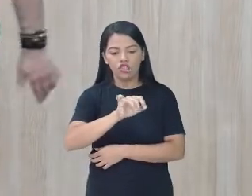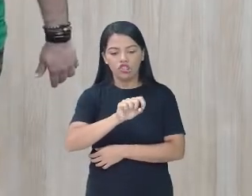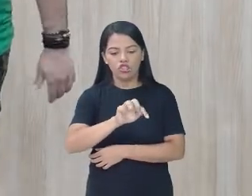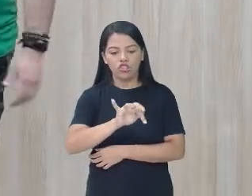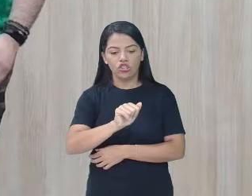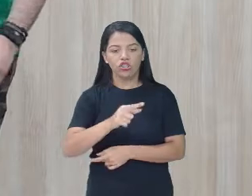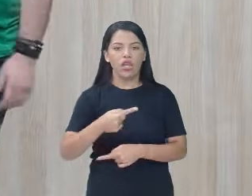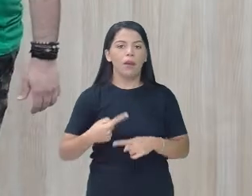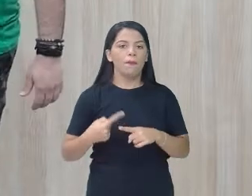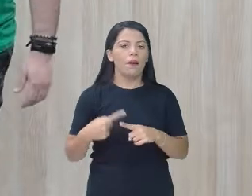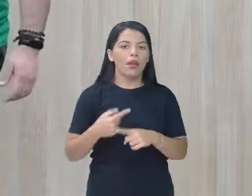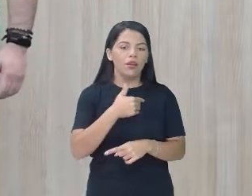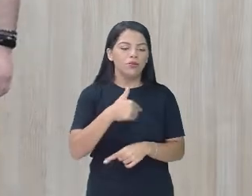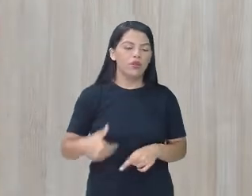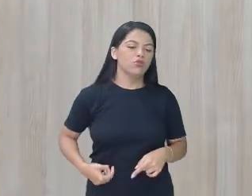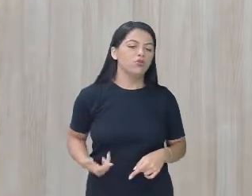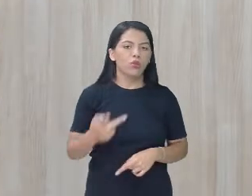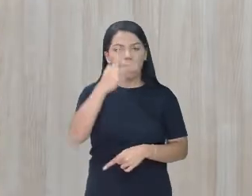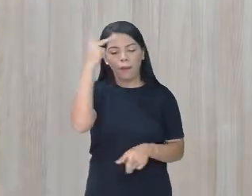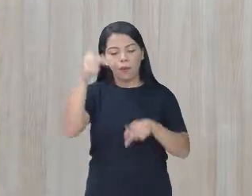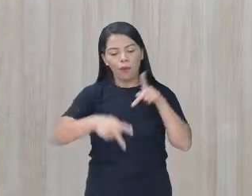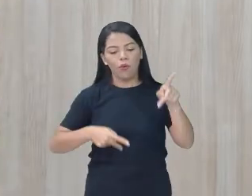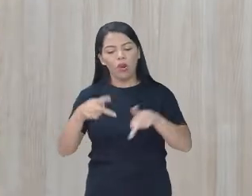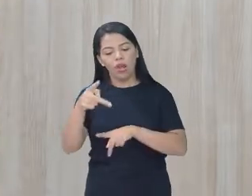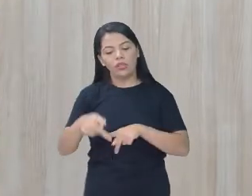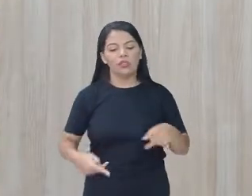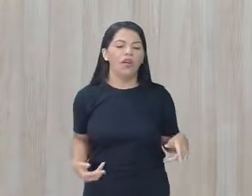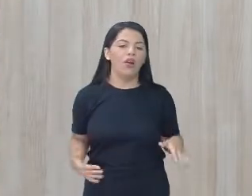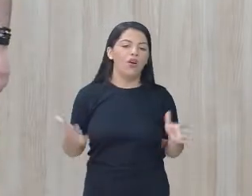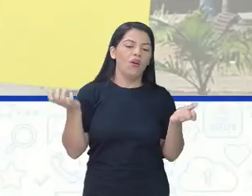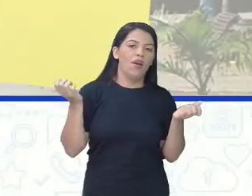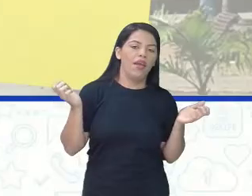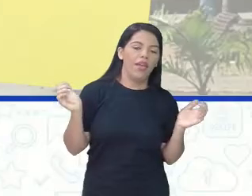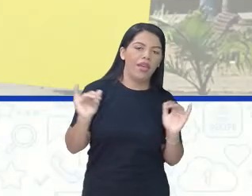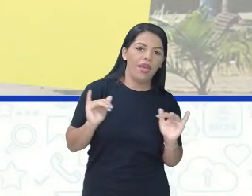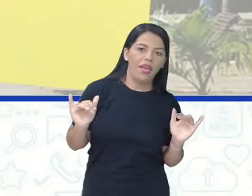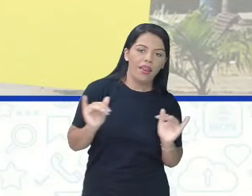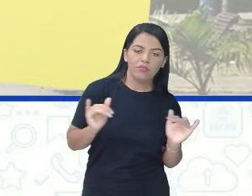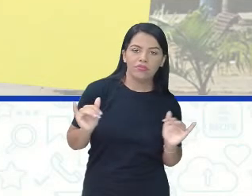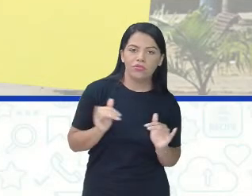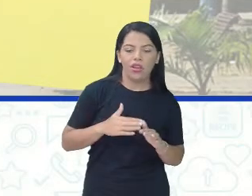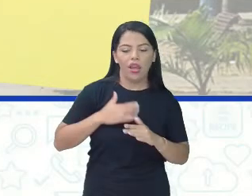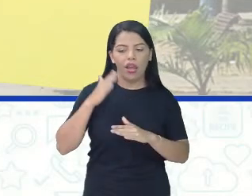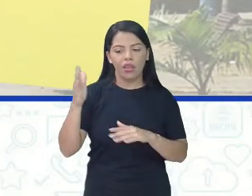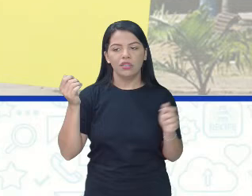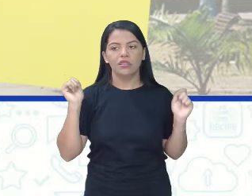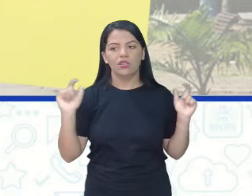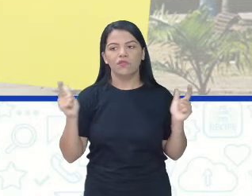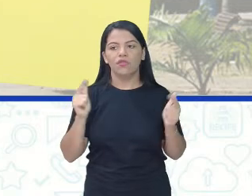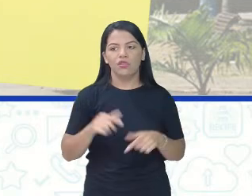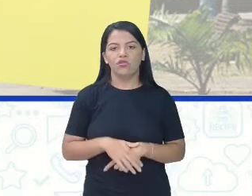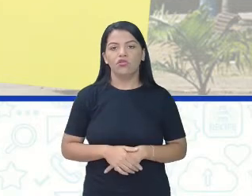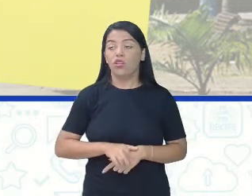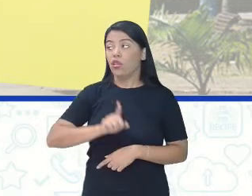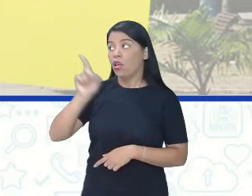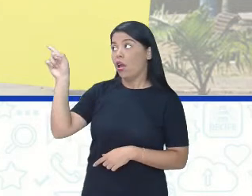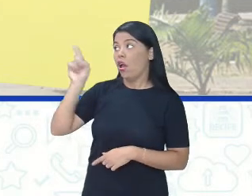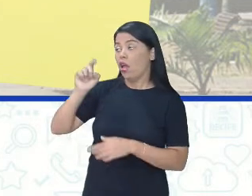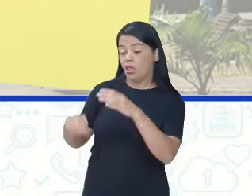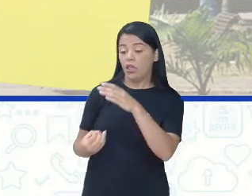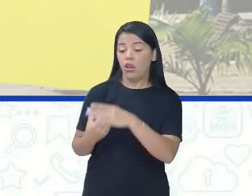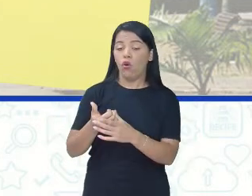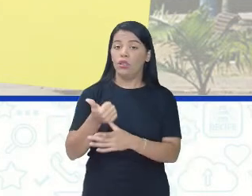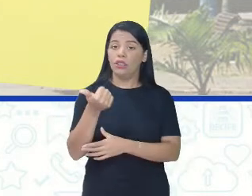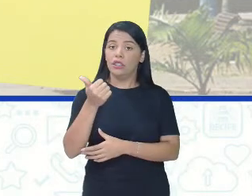né? Então, no Recife, Burle Marx ele projetou 19 jardins, né, praças e parques,